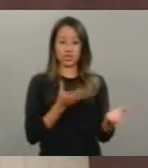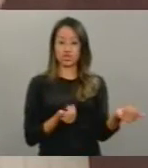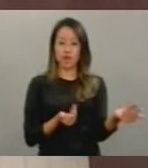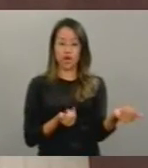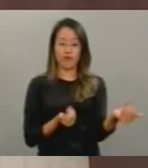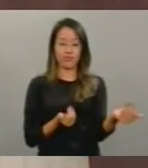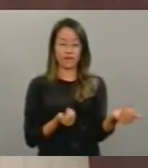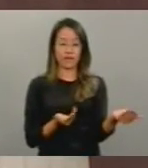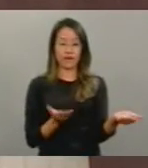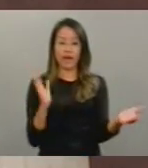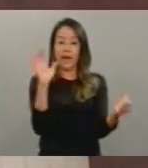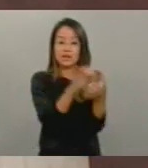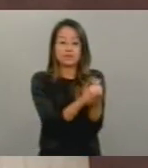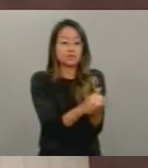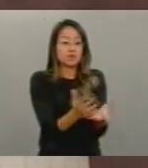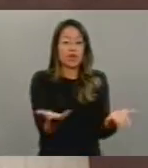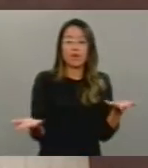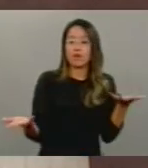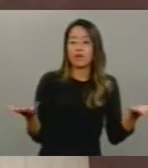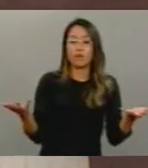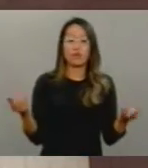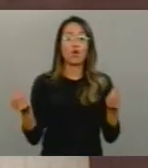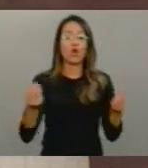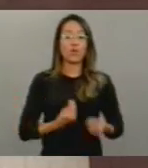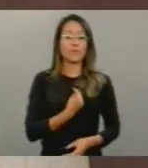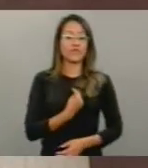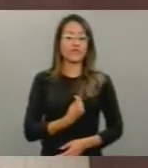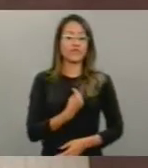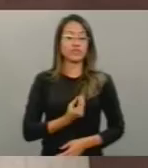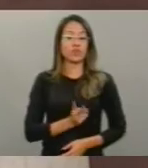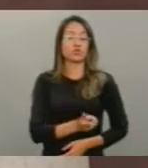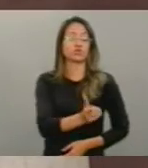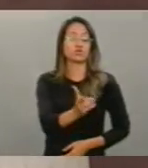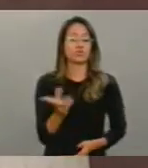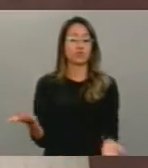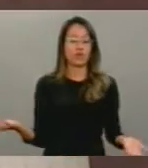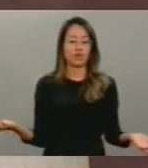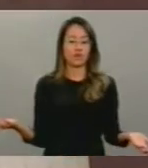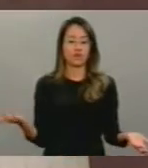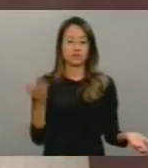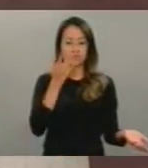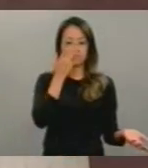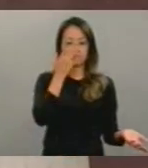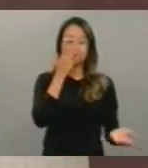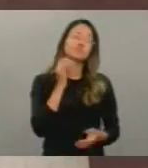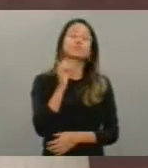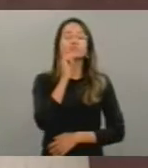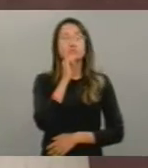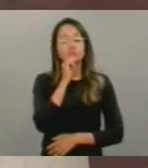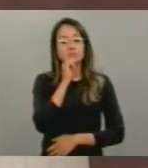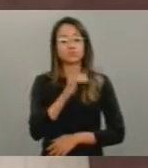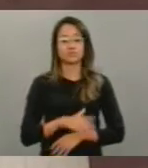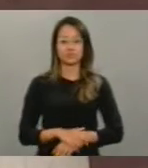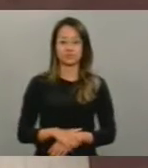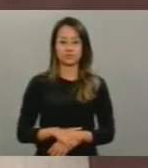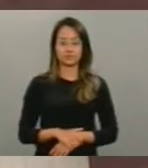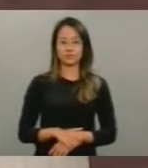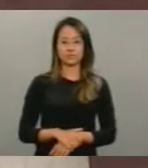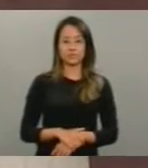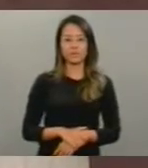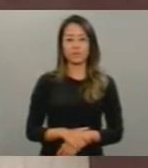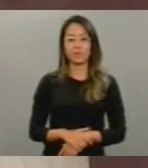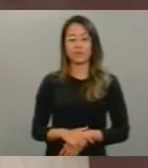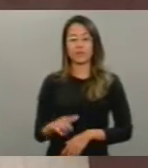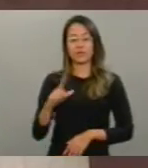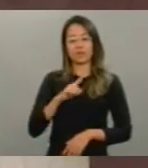Os setores mais terceirizados, pauperizados, precarizados, como, por exemplo, os setores de call center, os